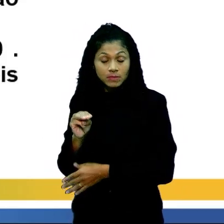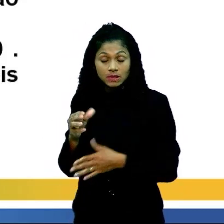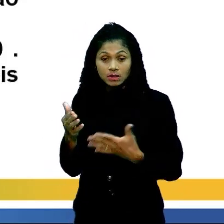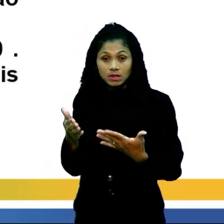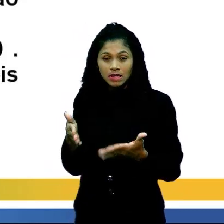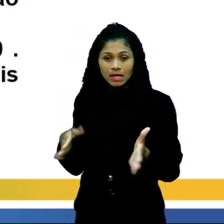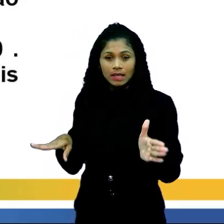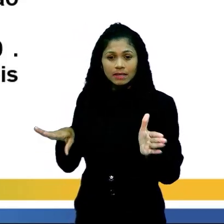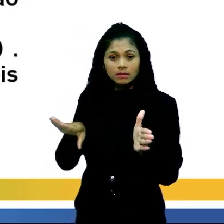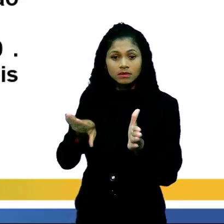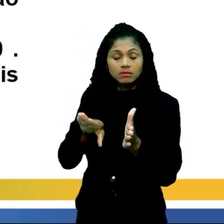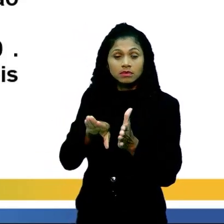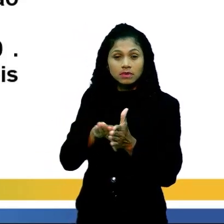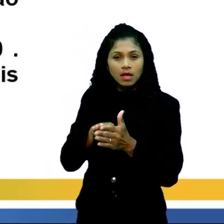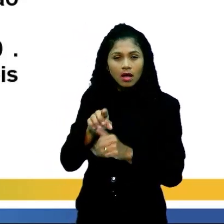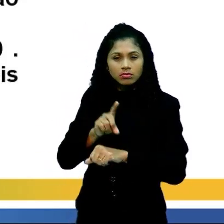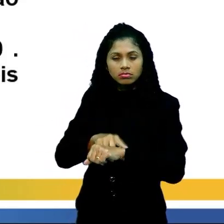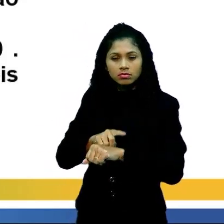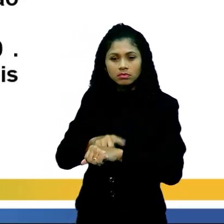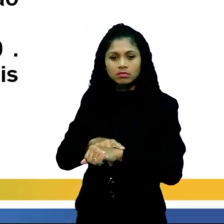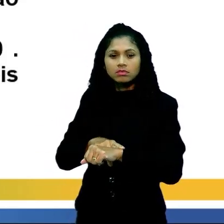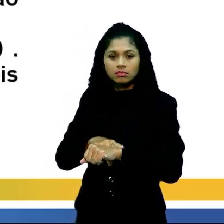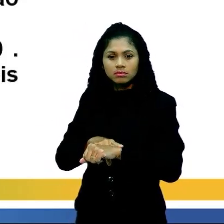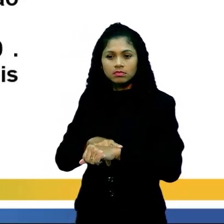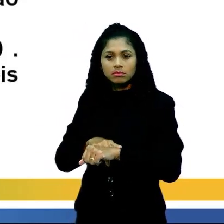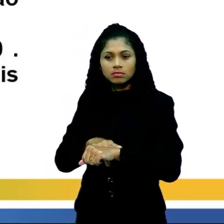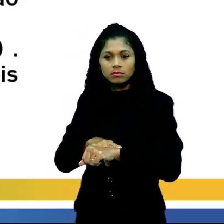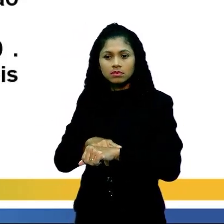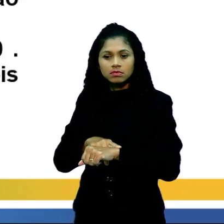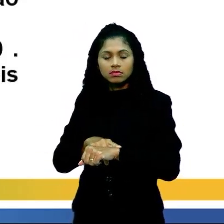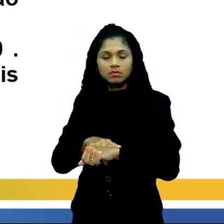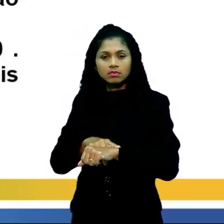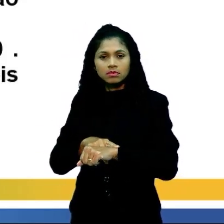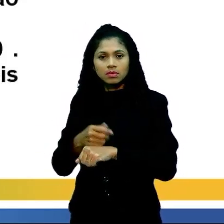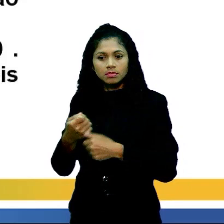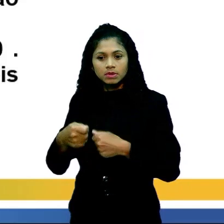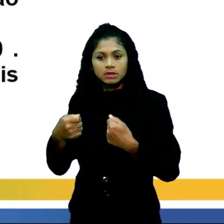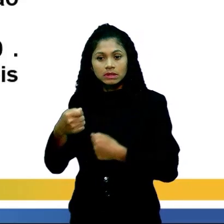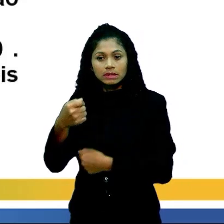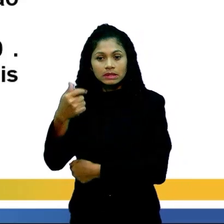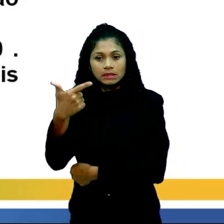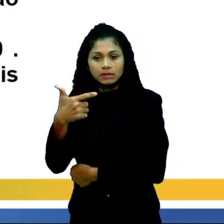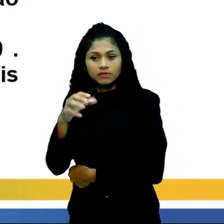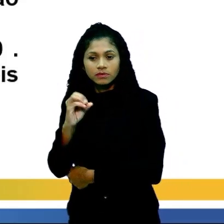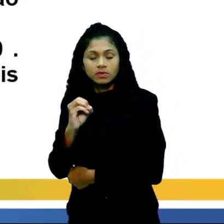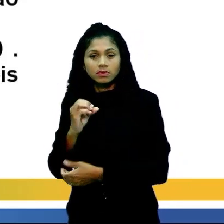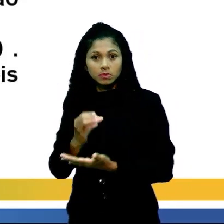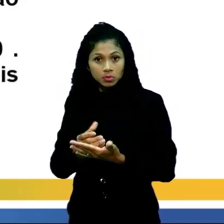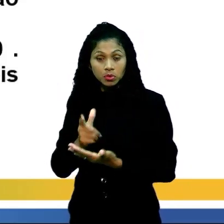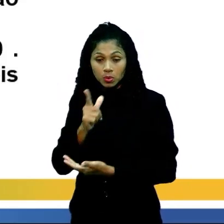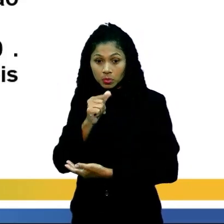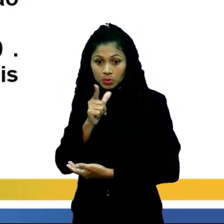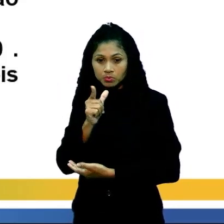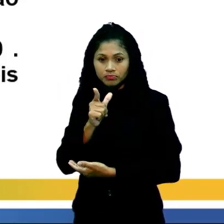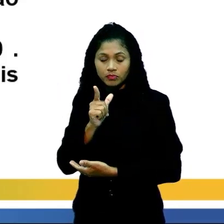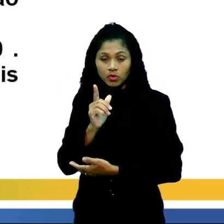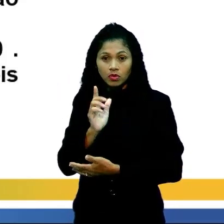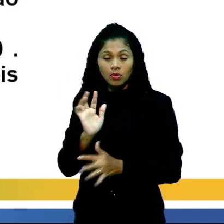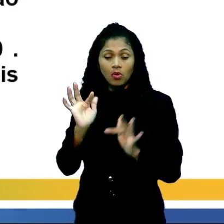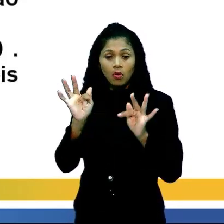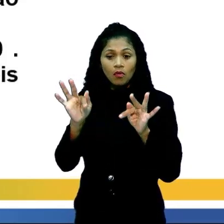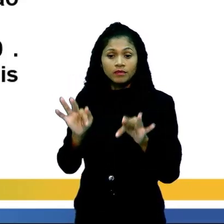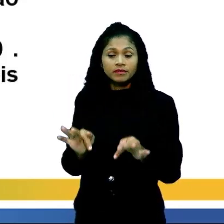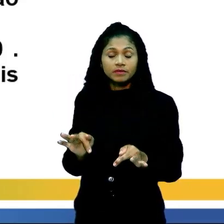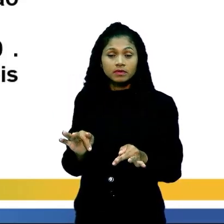final dessas horas. O volume de água que esse paciente terá ingerido será